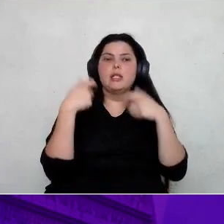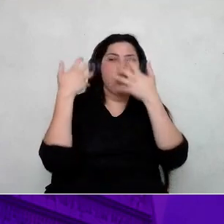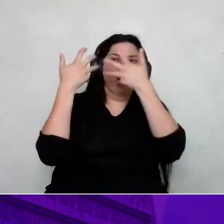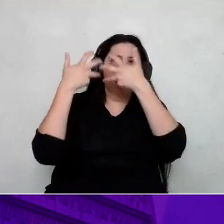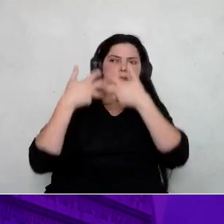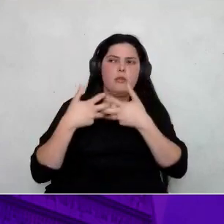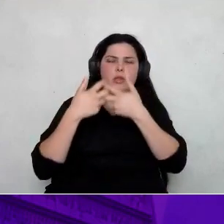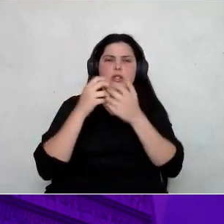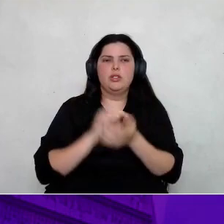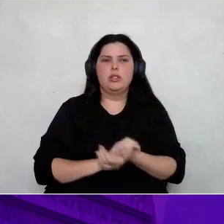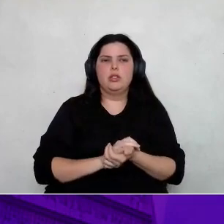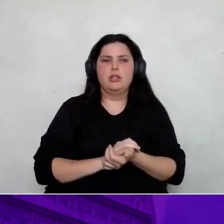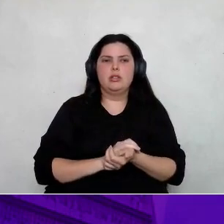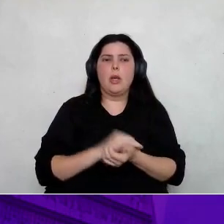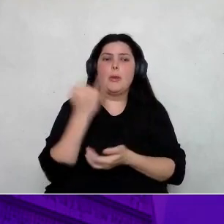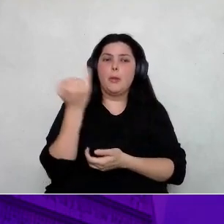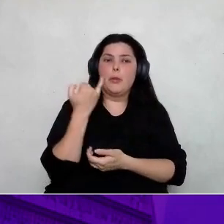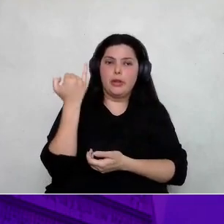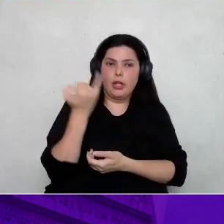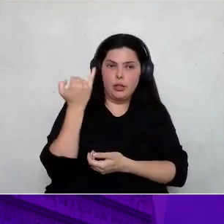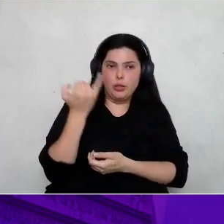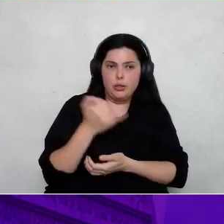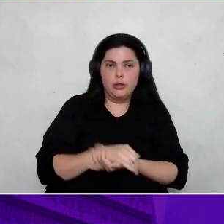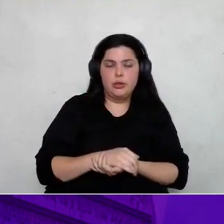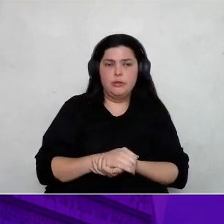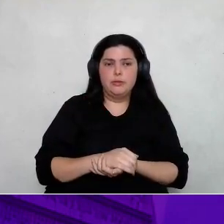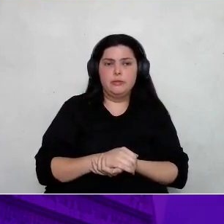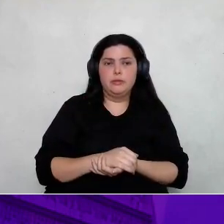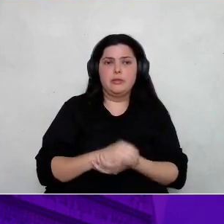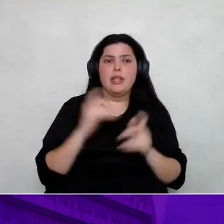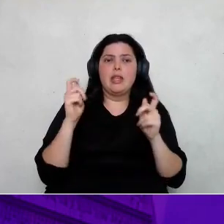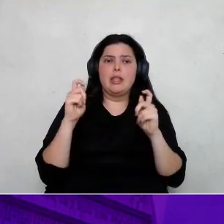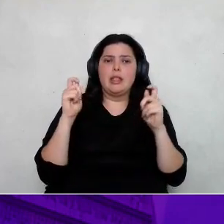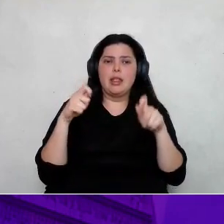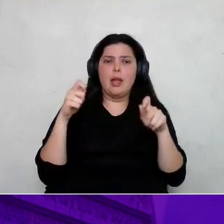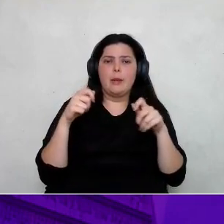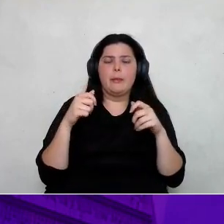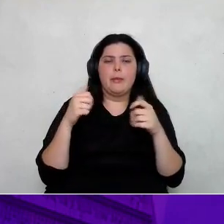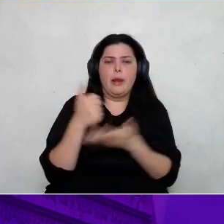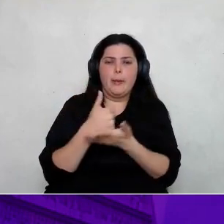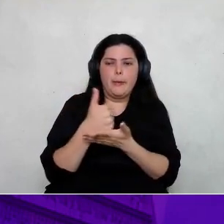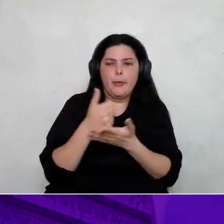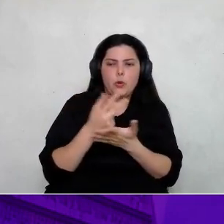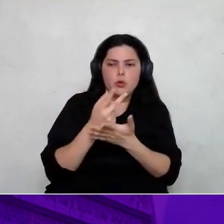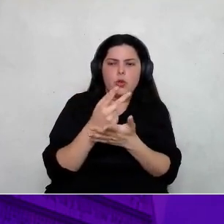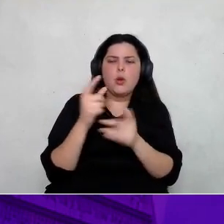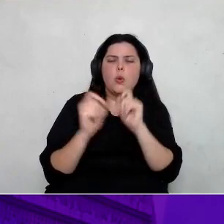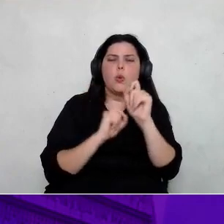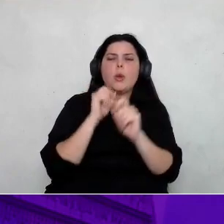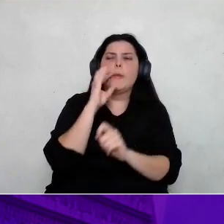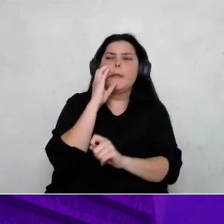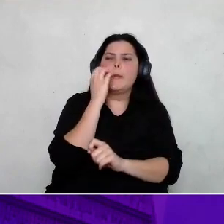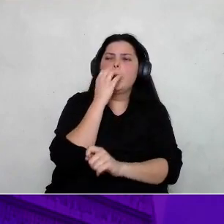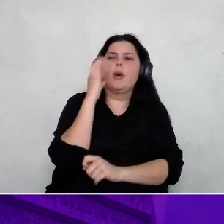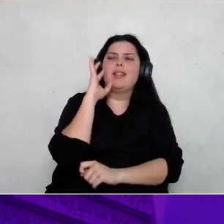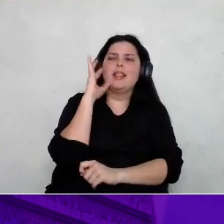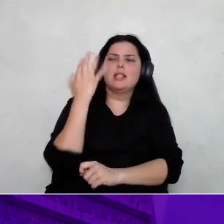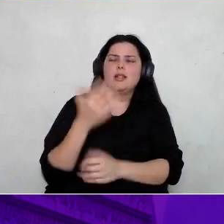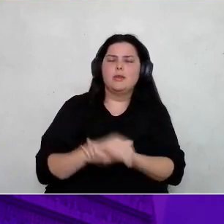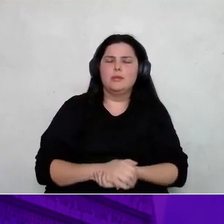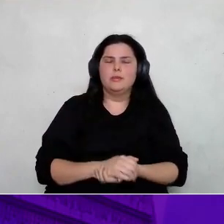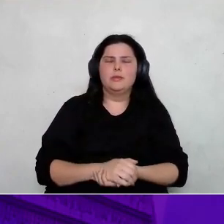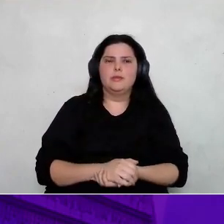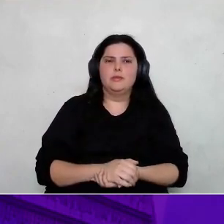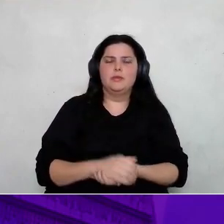é significativa e se essa decisão é sustentável. Então, quando alguém fala, o que é tomar uma boa decisão? É quando a decisão, o caminho que